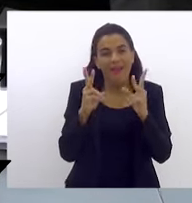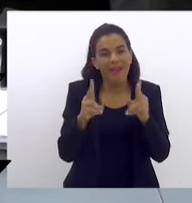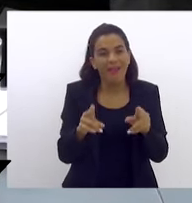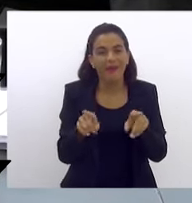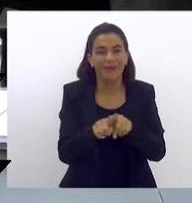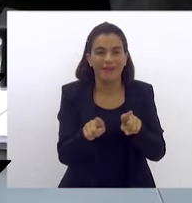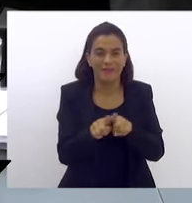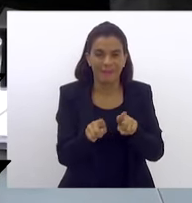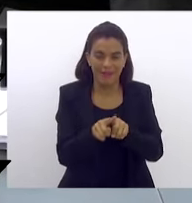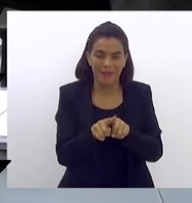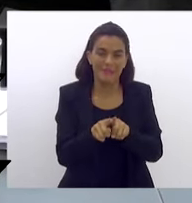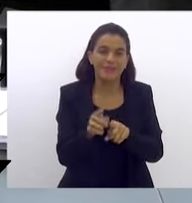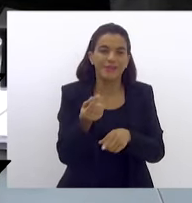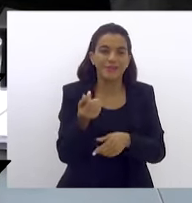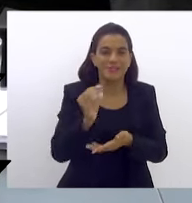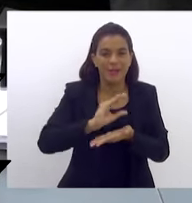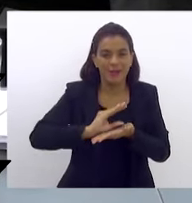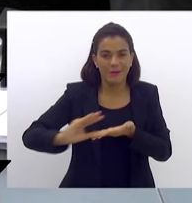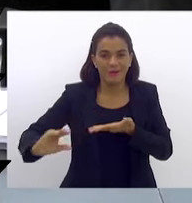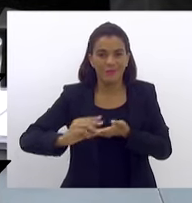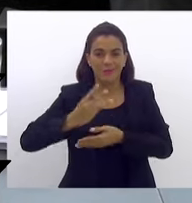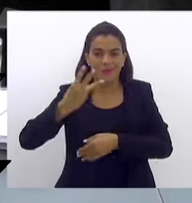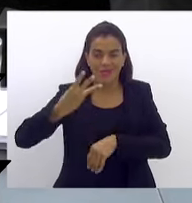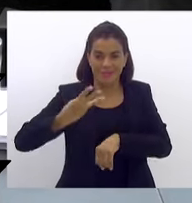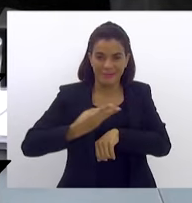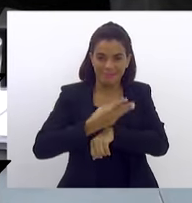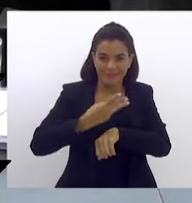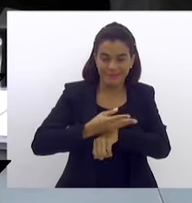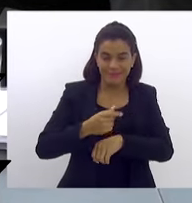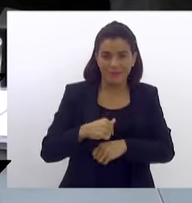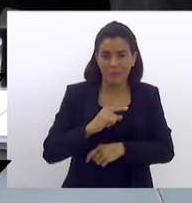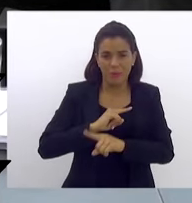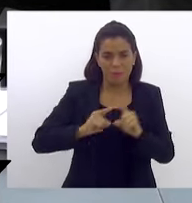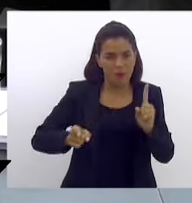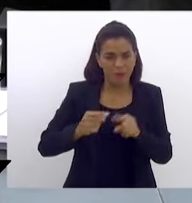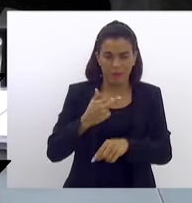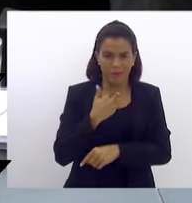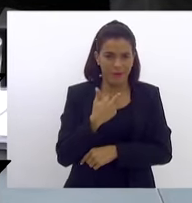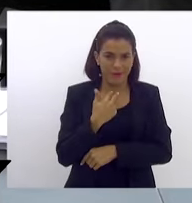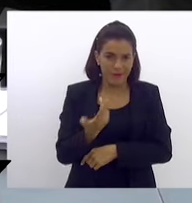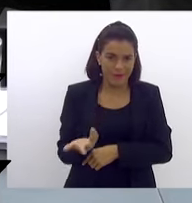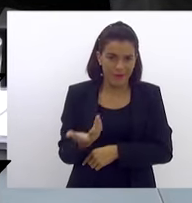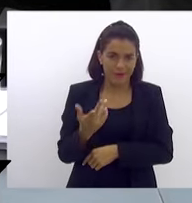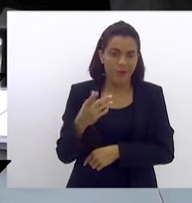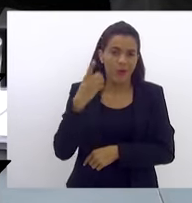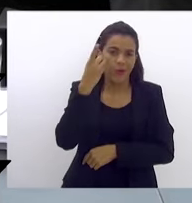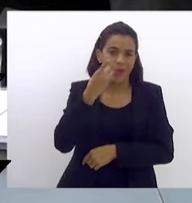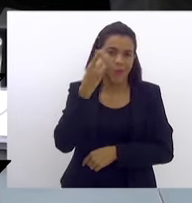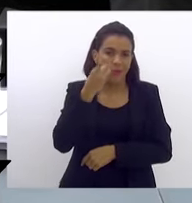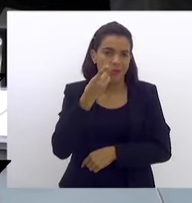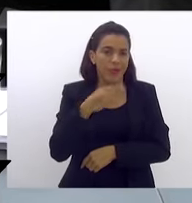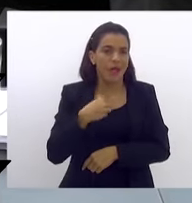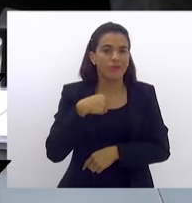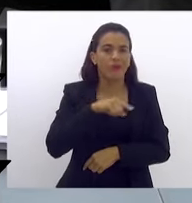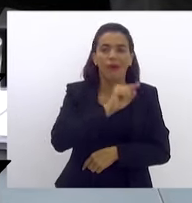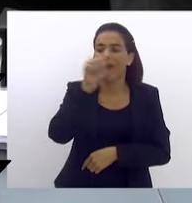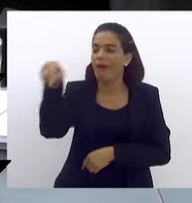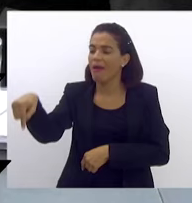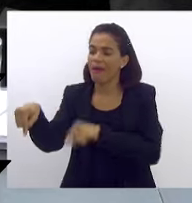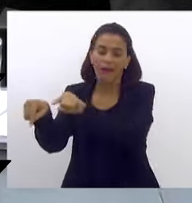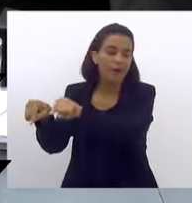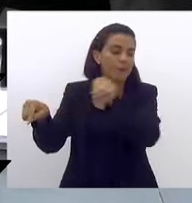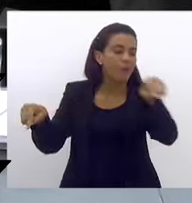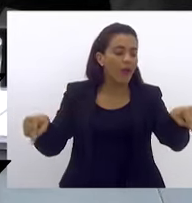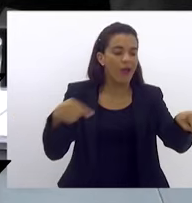as entidades do terceiro setor ninguém pode impedir o parlamentar de destinar para onde bem queira né na verdade é o